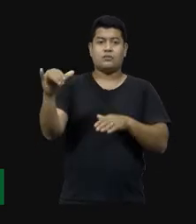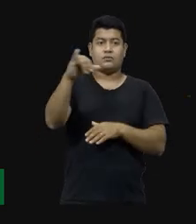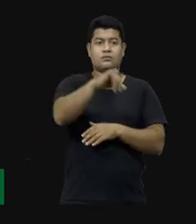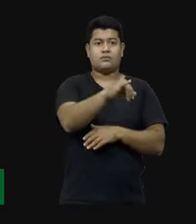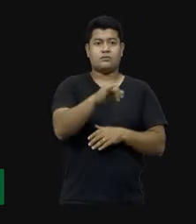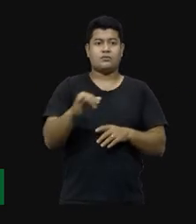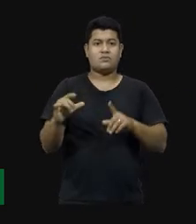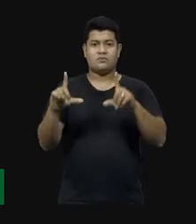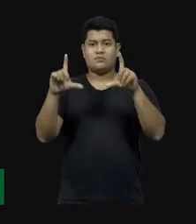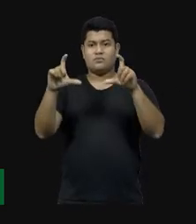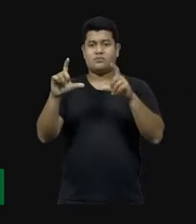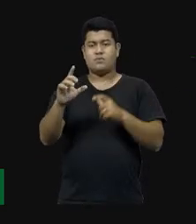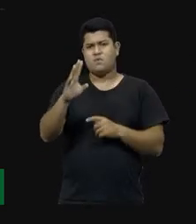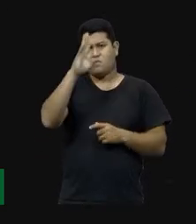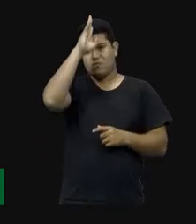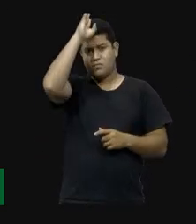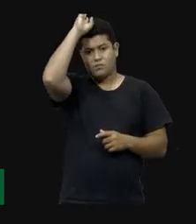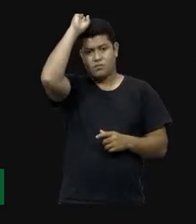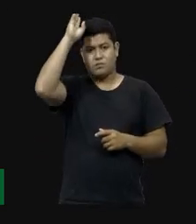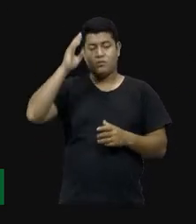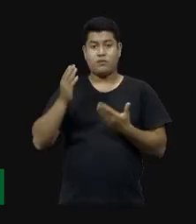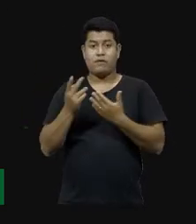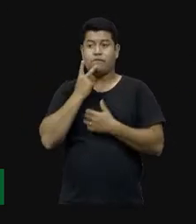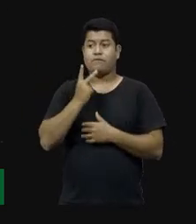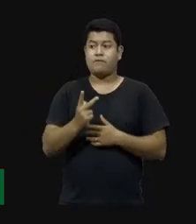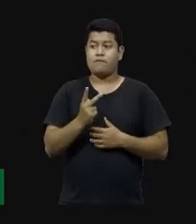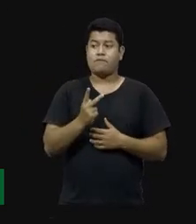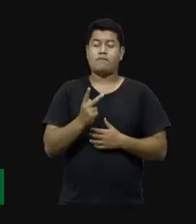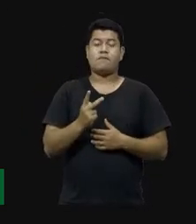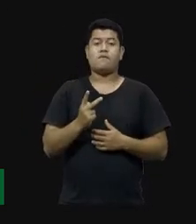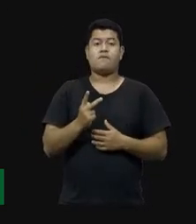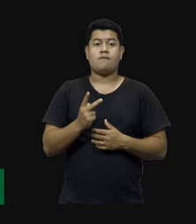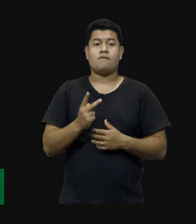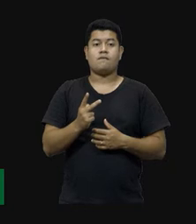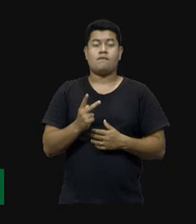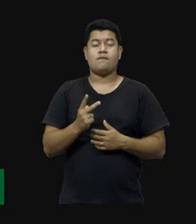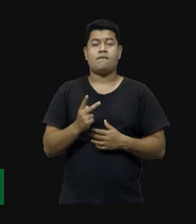do Corpo de Bombeiro, dizendo,